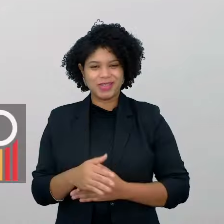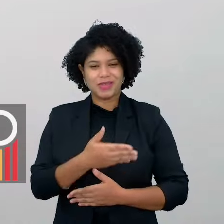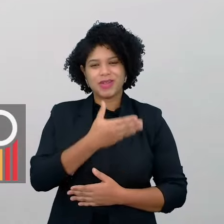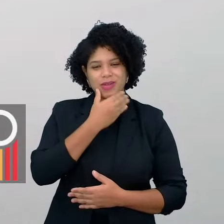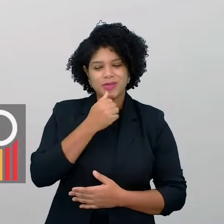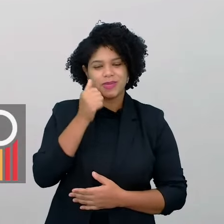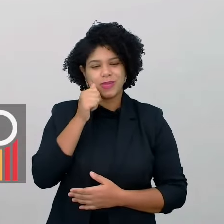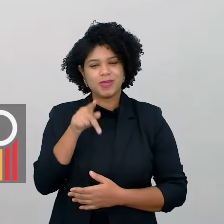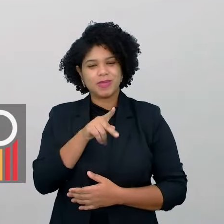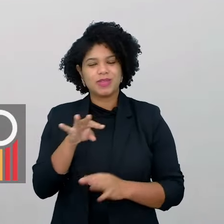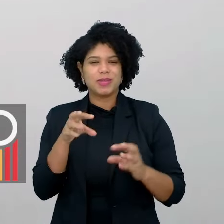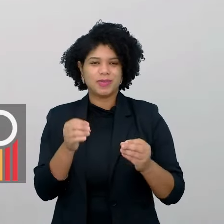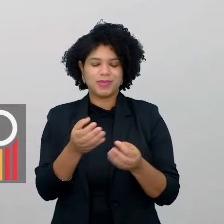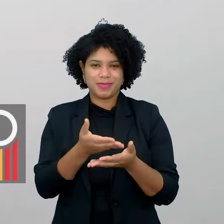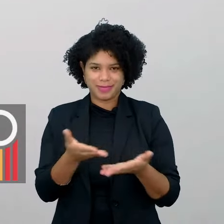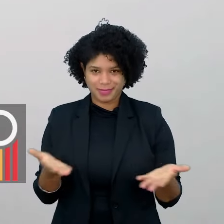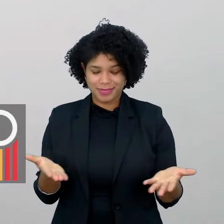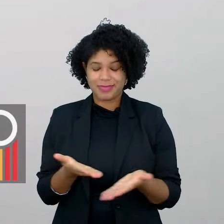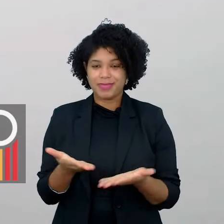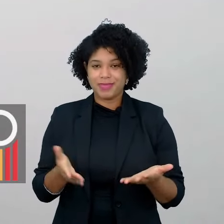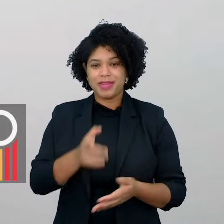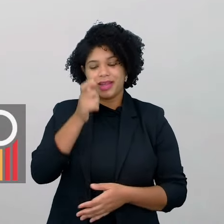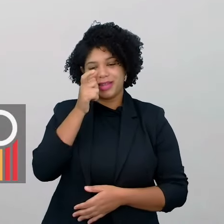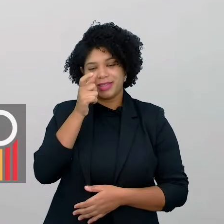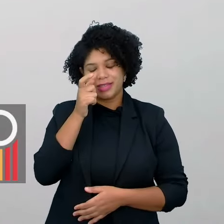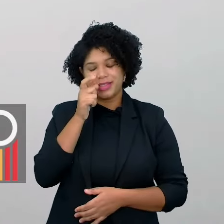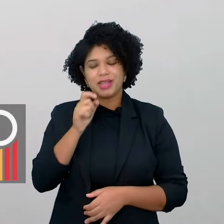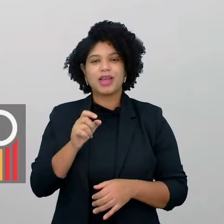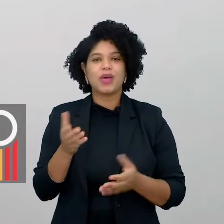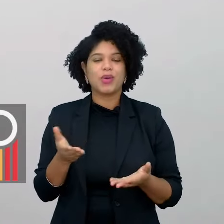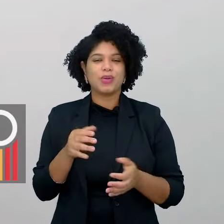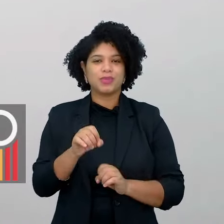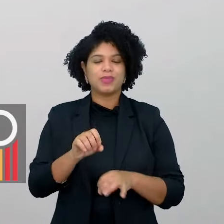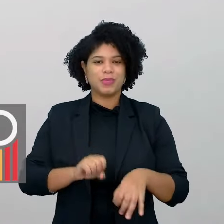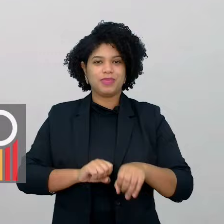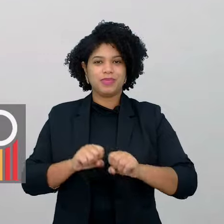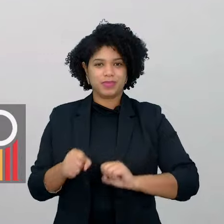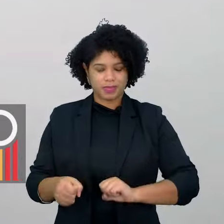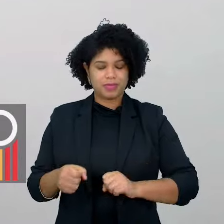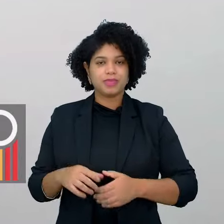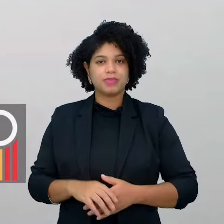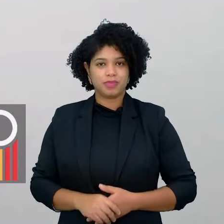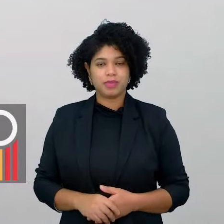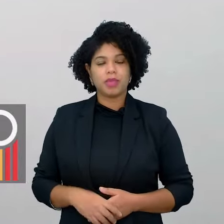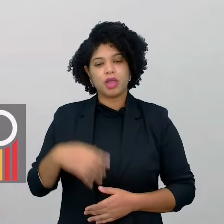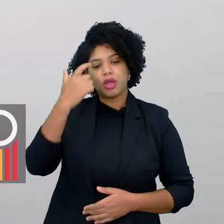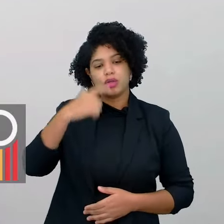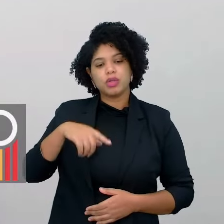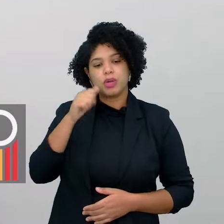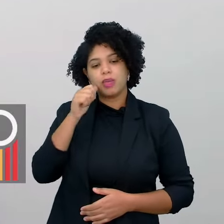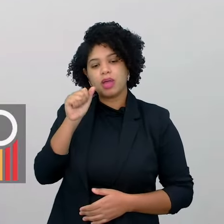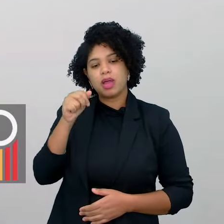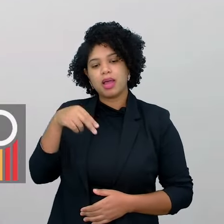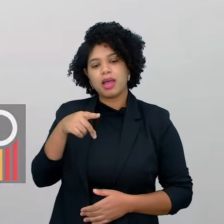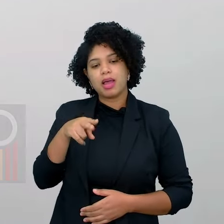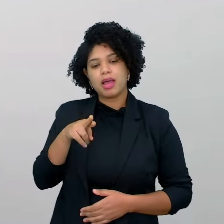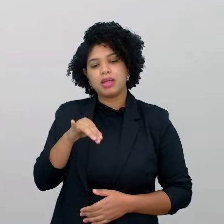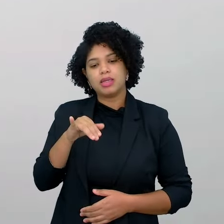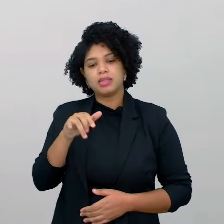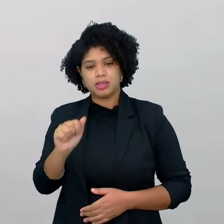professores e professoras que estão aí assistindo a formação de hoje. Eu me chamo Andréa